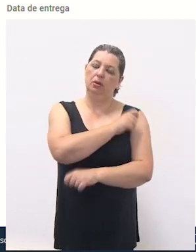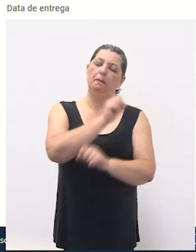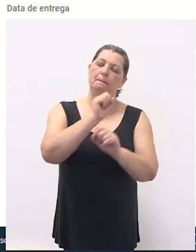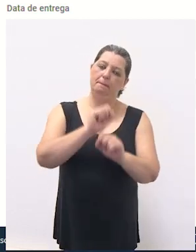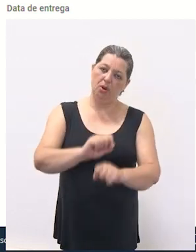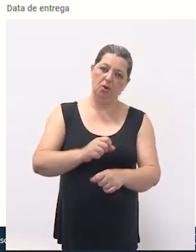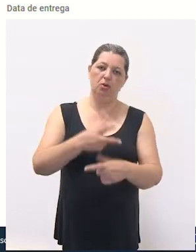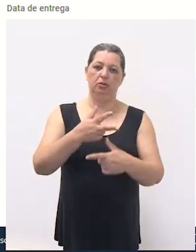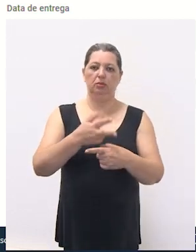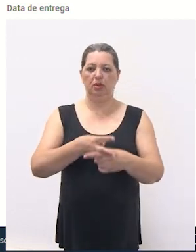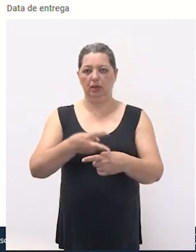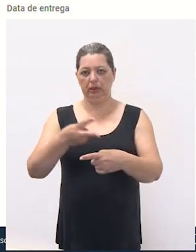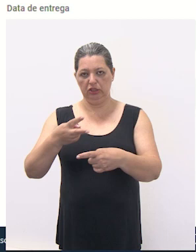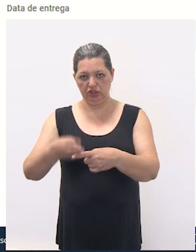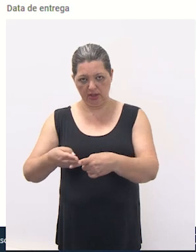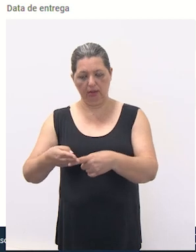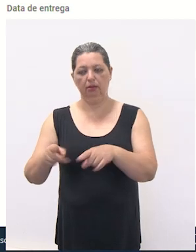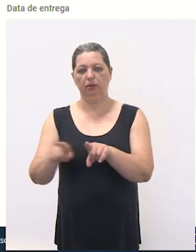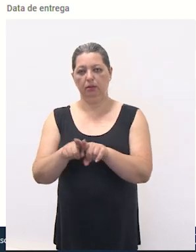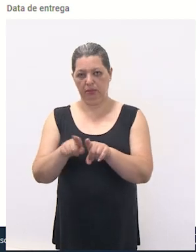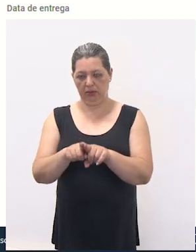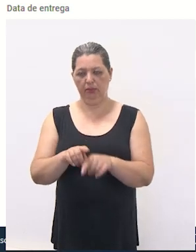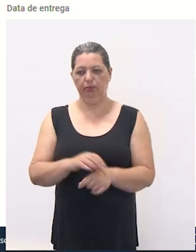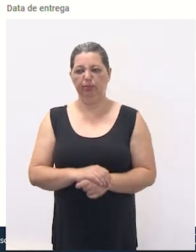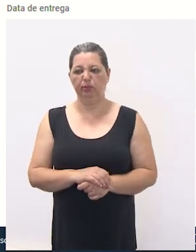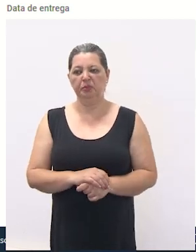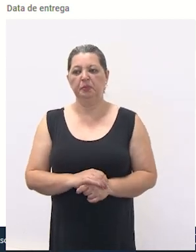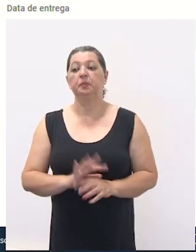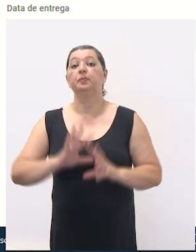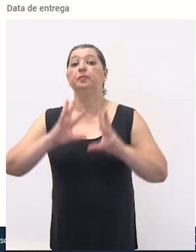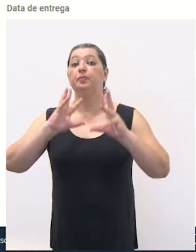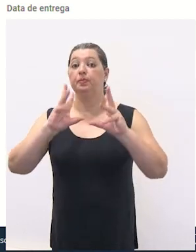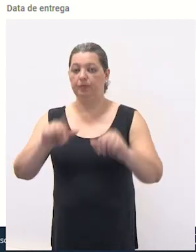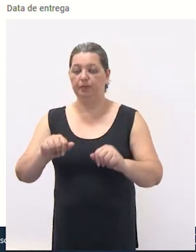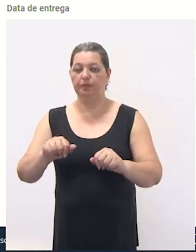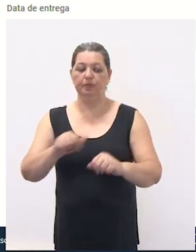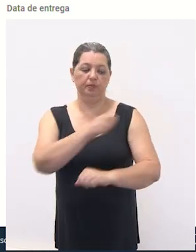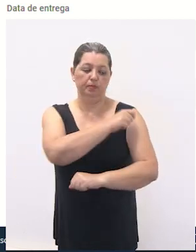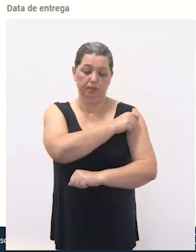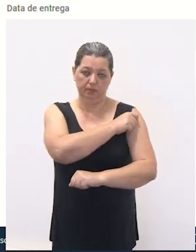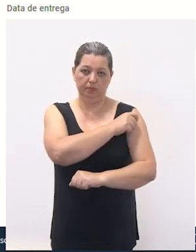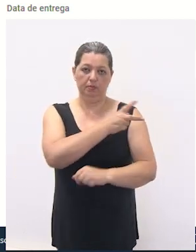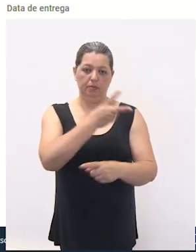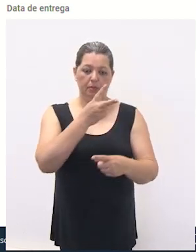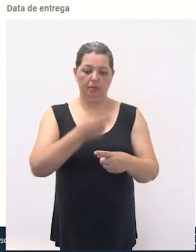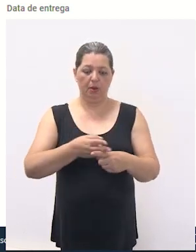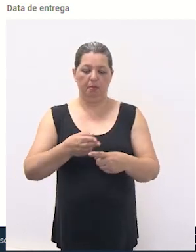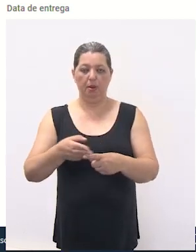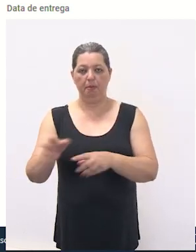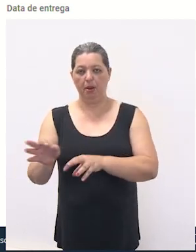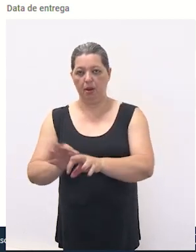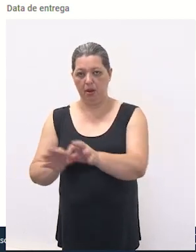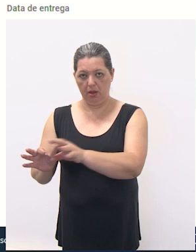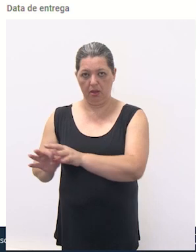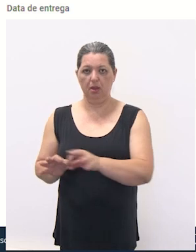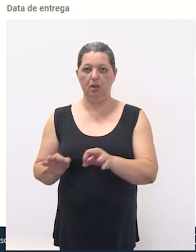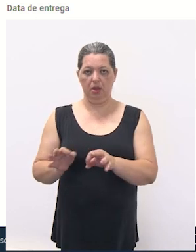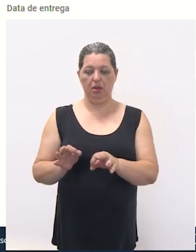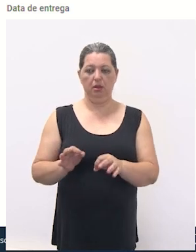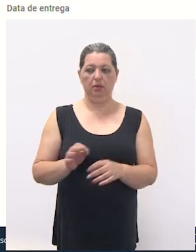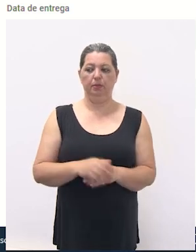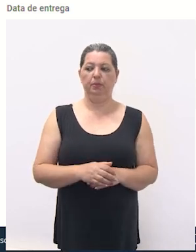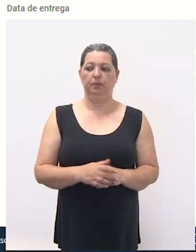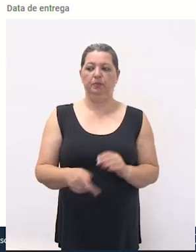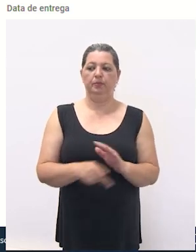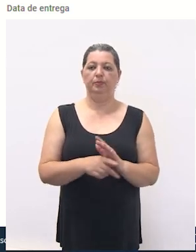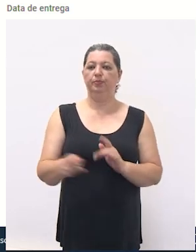o arquivo. Então, essa opção aqui, todos os alunos vão editando esse arquivo que a gente está mandando. E a que